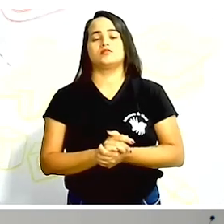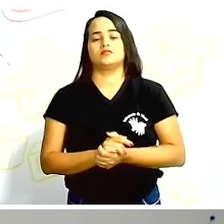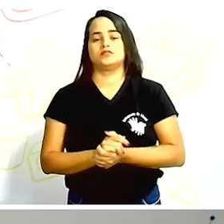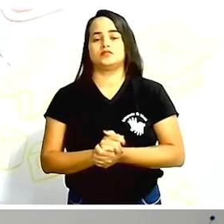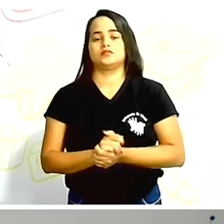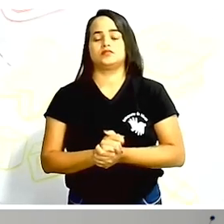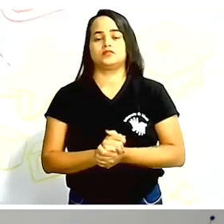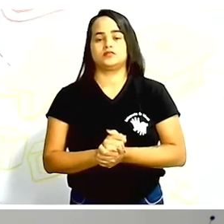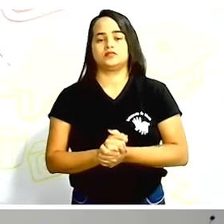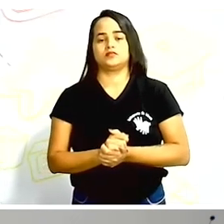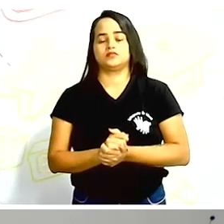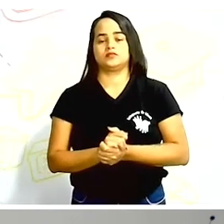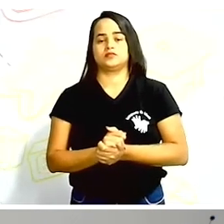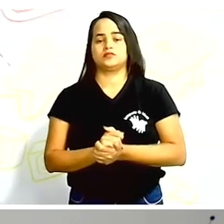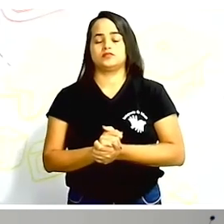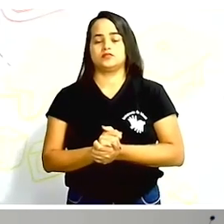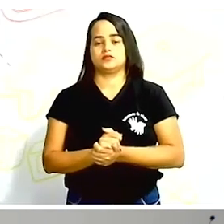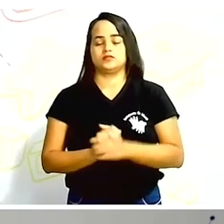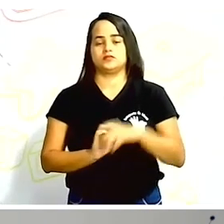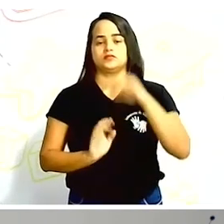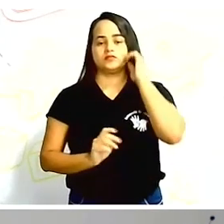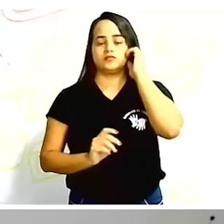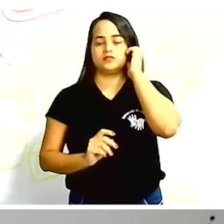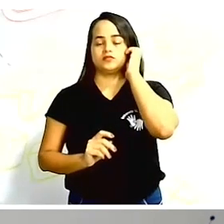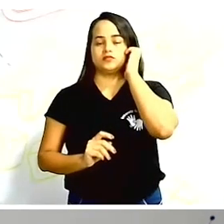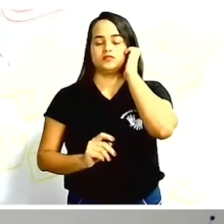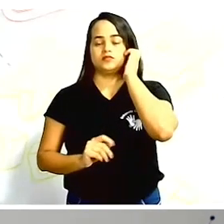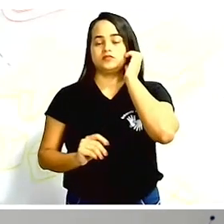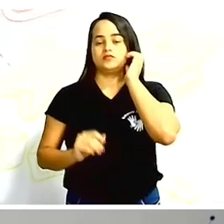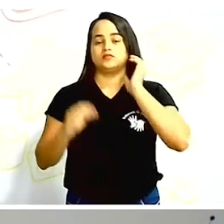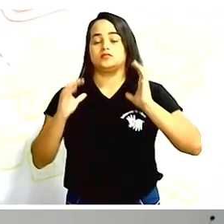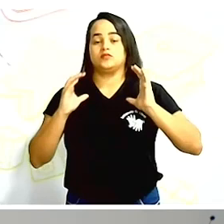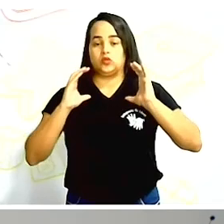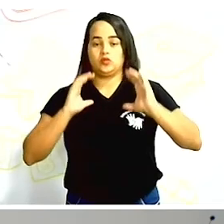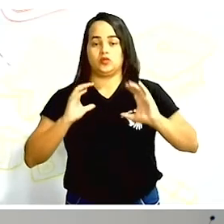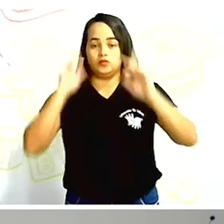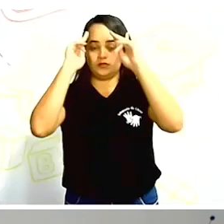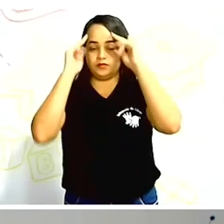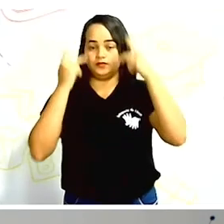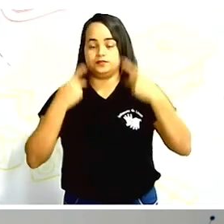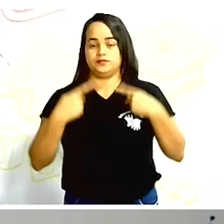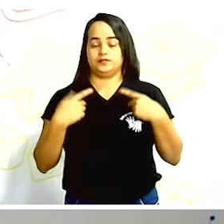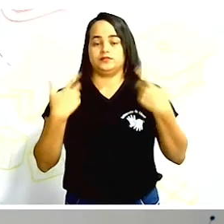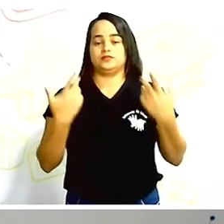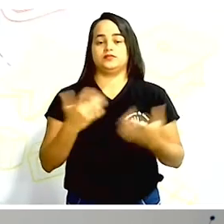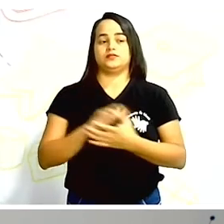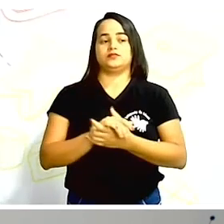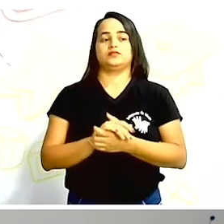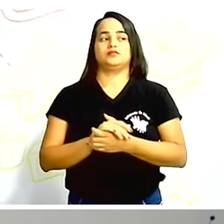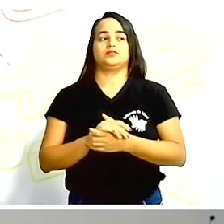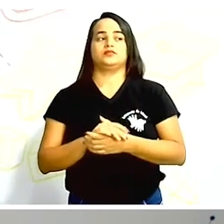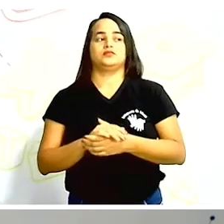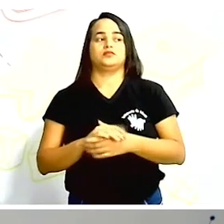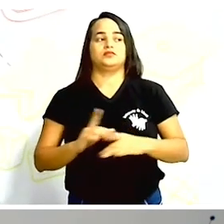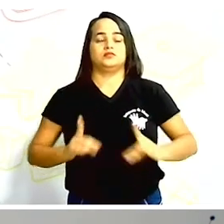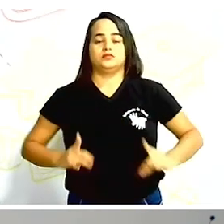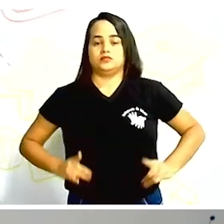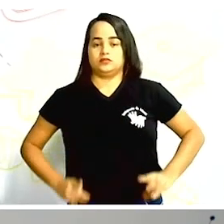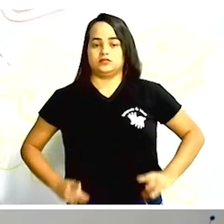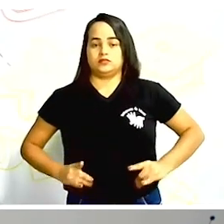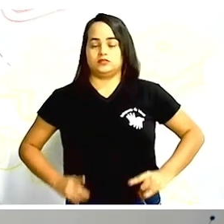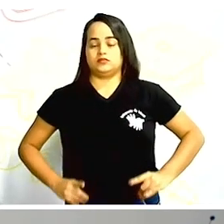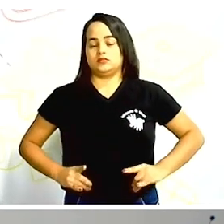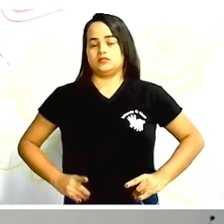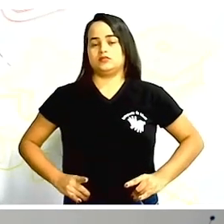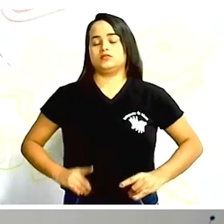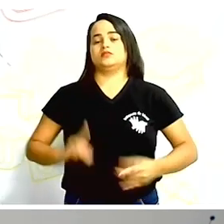sangue. Bem, pessoal, no corpo humano, a testosterona atua de diversas formas.